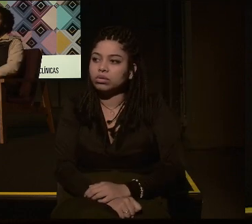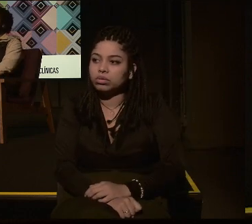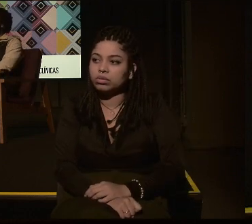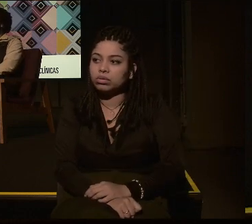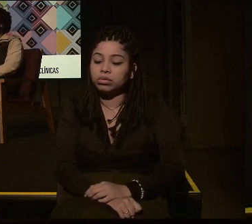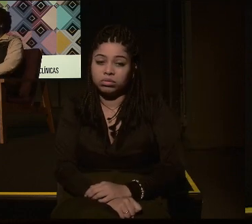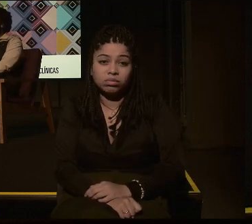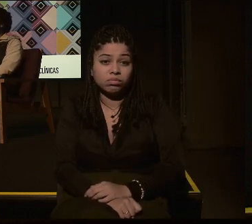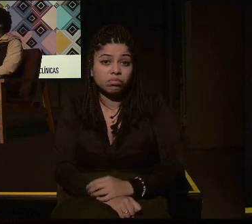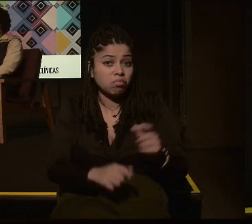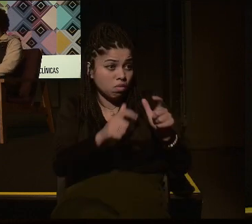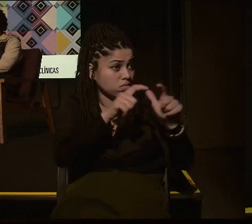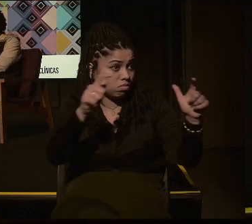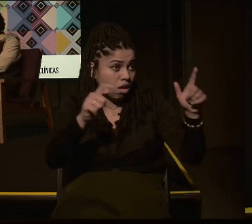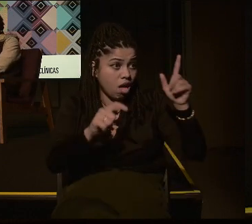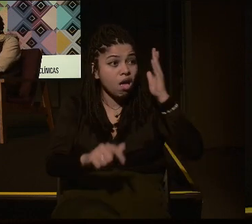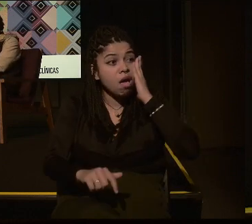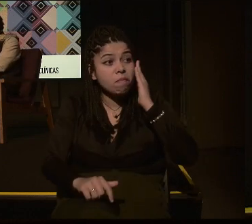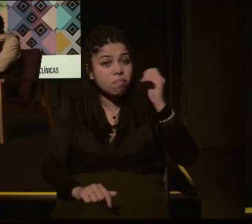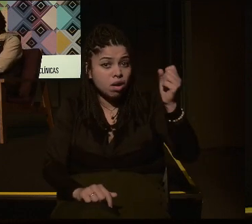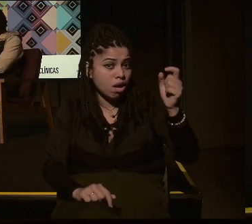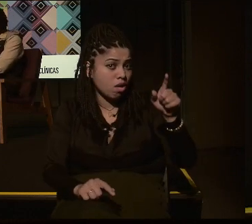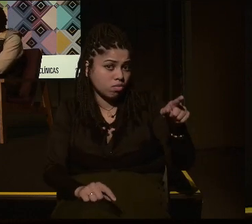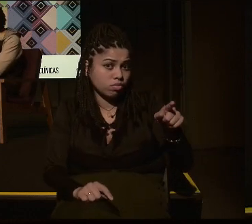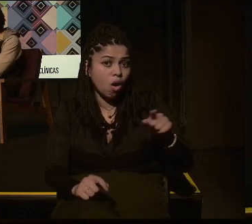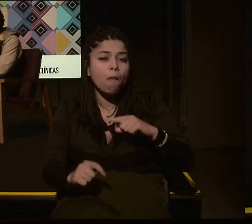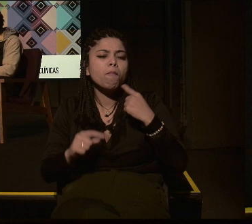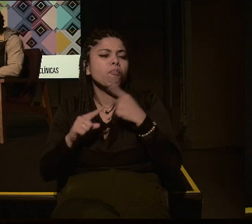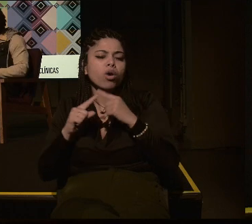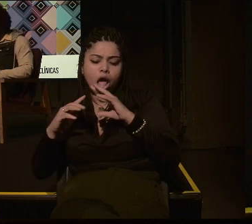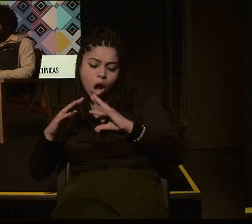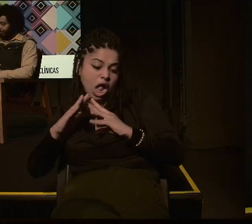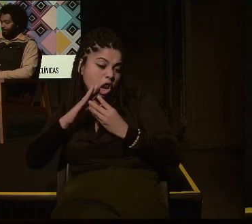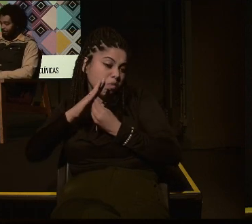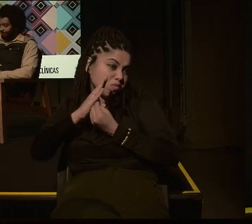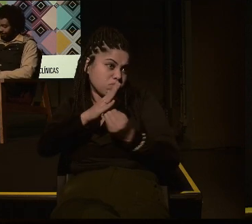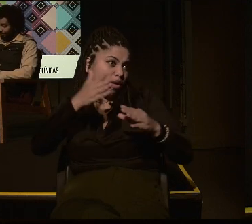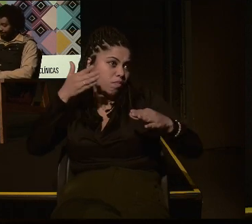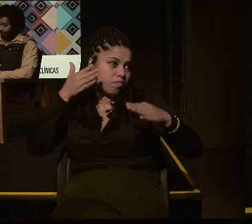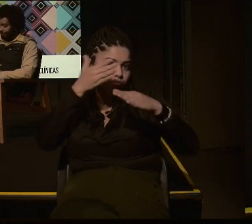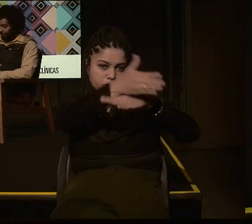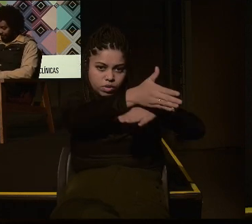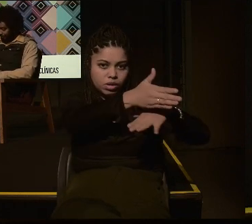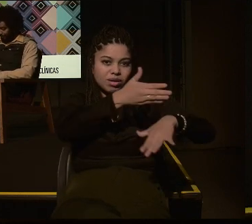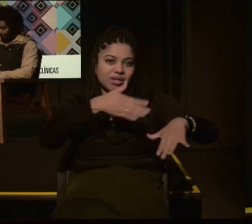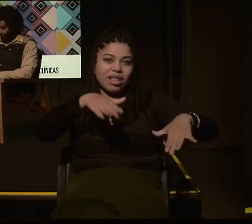gênese, é branco. Assim. E aí, quando eu fiquei pensando nisso, me veio muito...